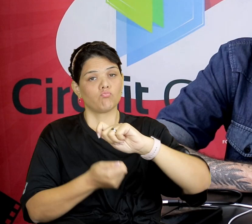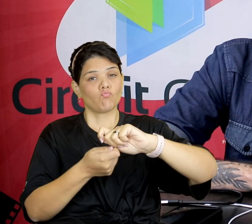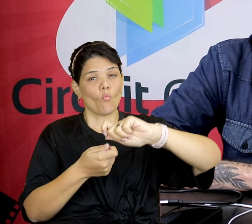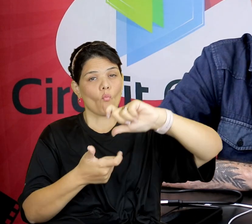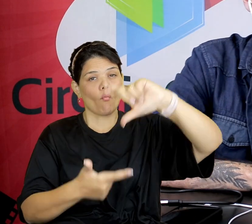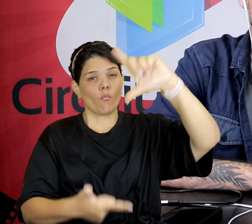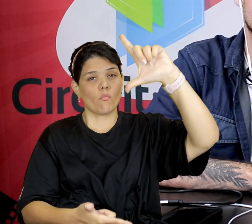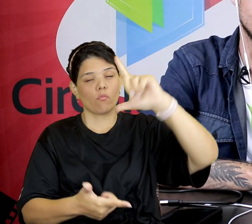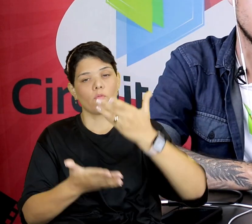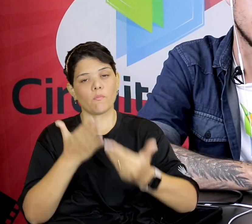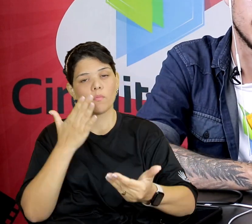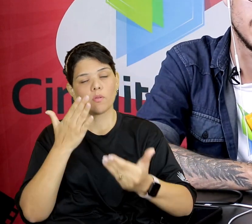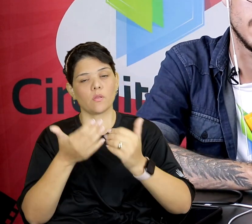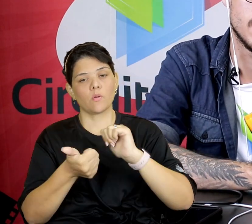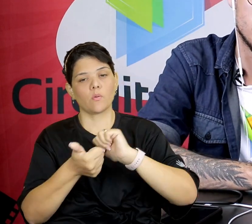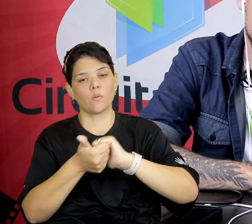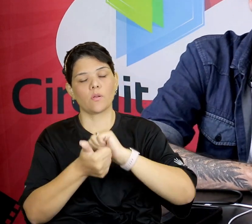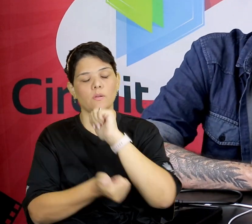Beleza?